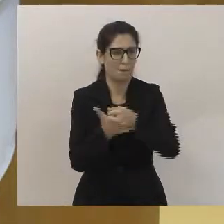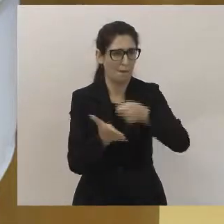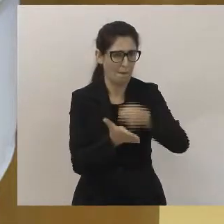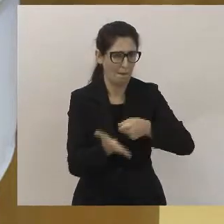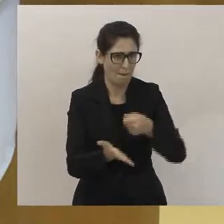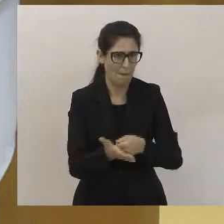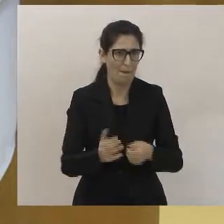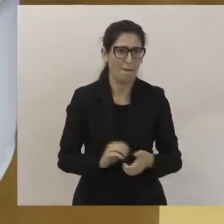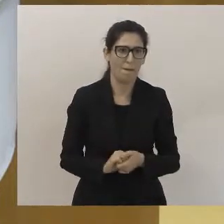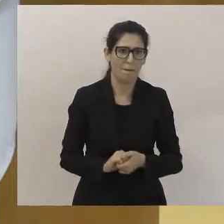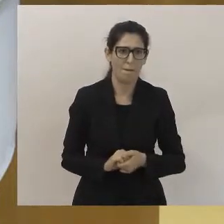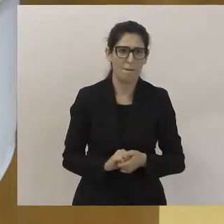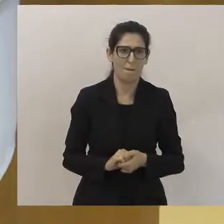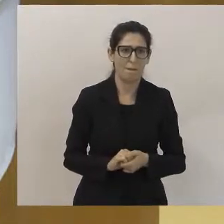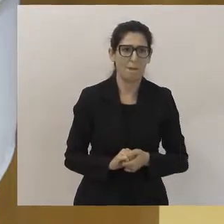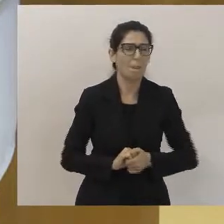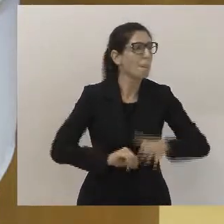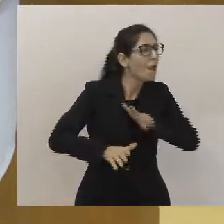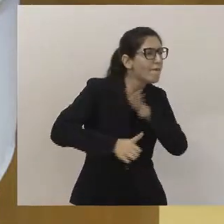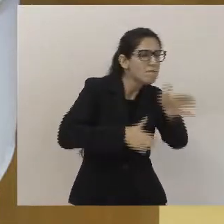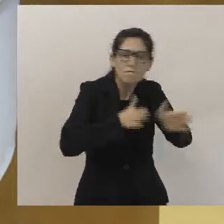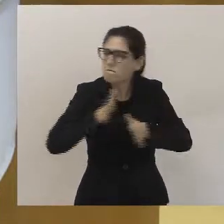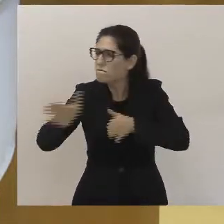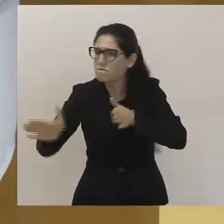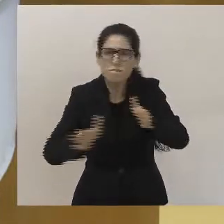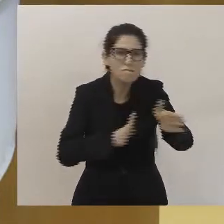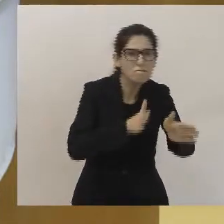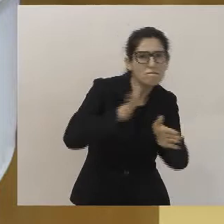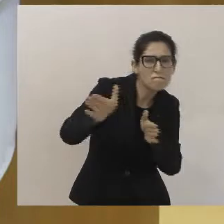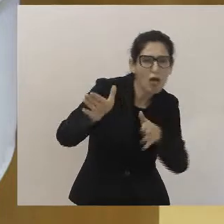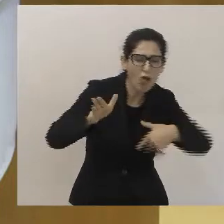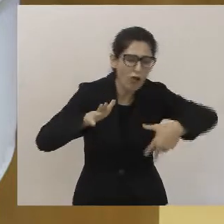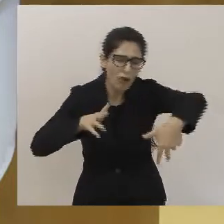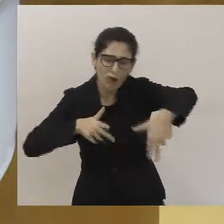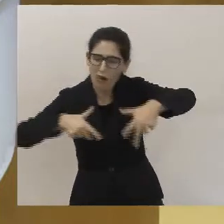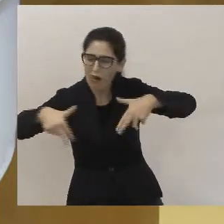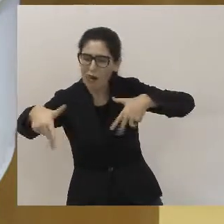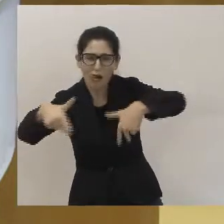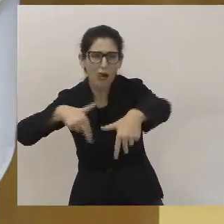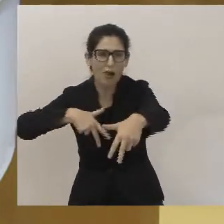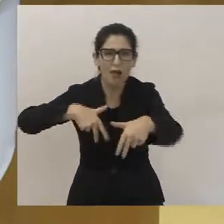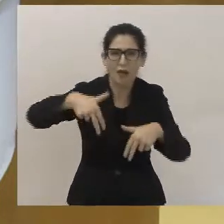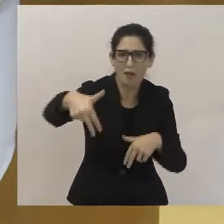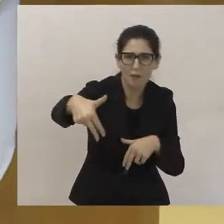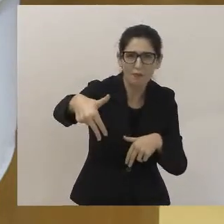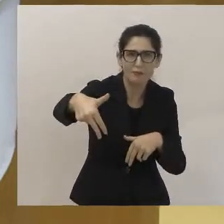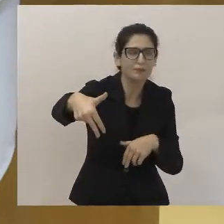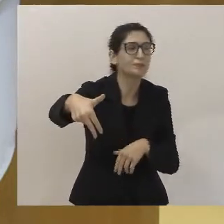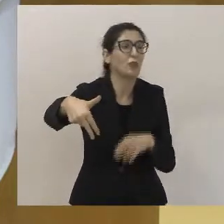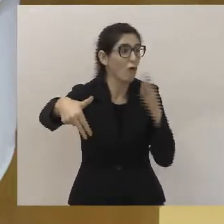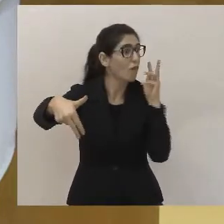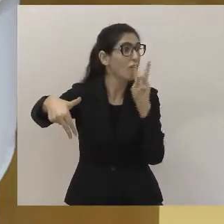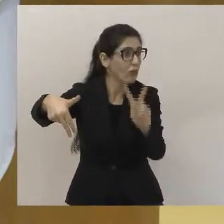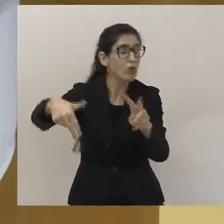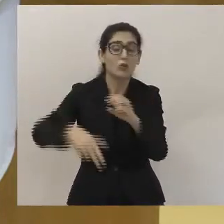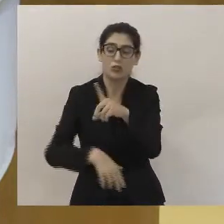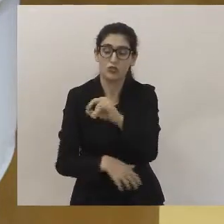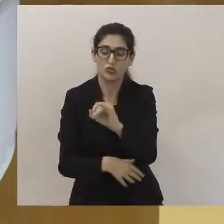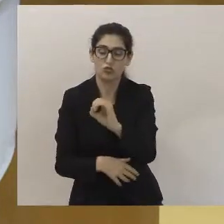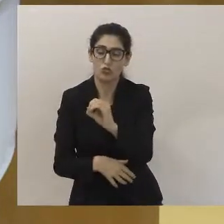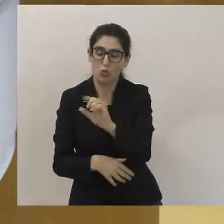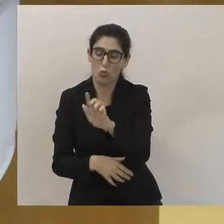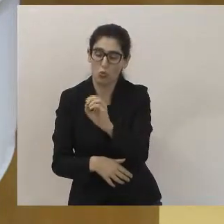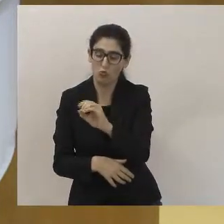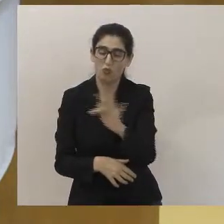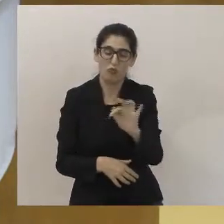vereador se ele não andar para a cidade inteira assim como eu faço muitos outros ney avenida diogo fontes ela já começou e já faz quase uma